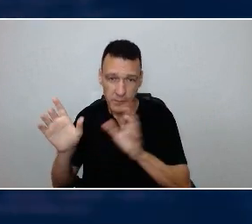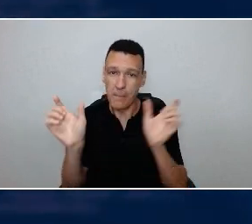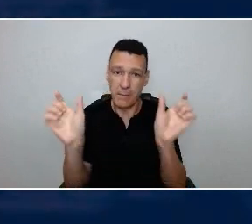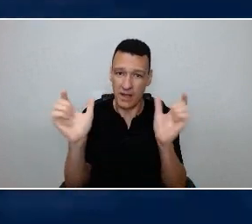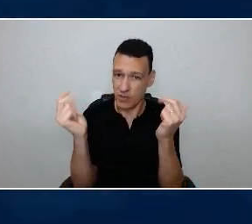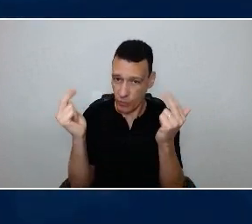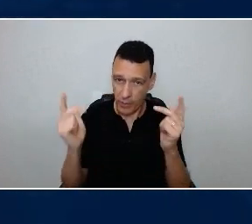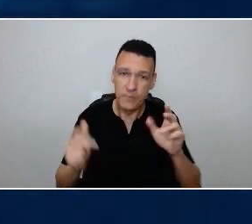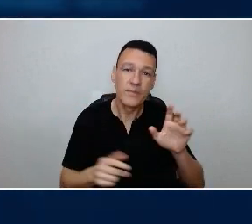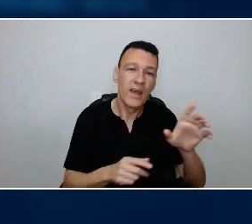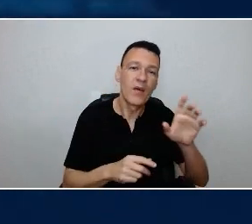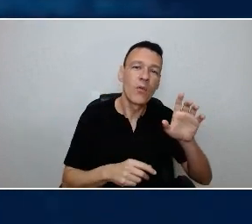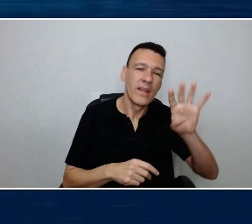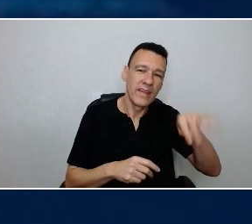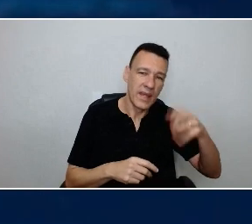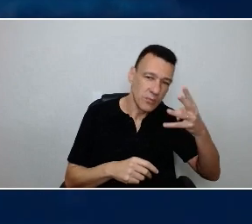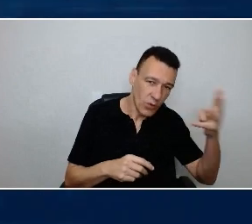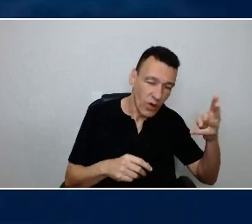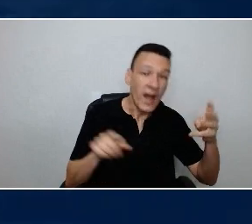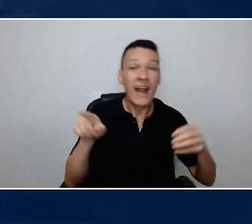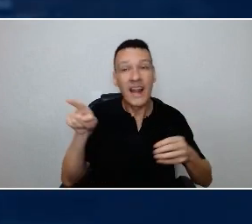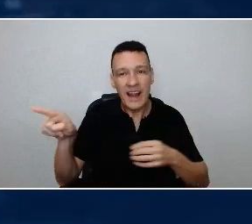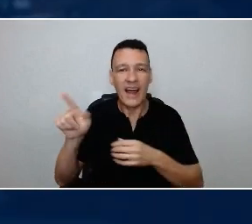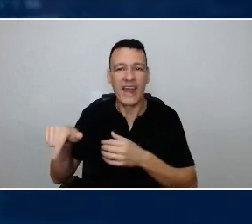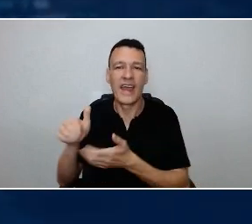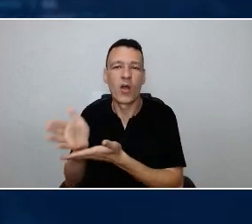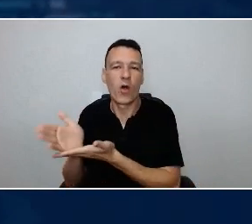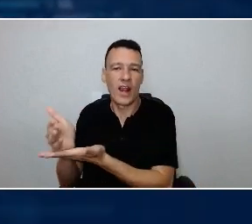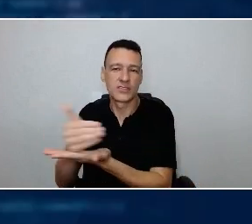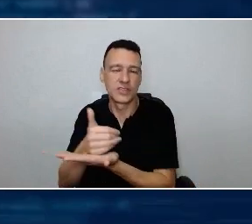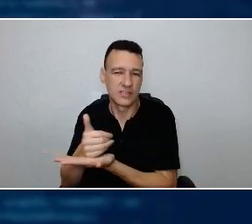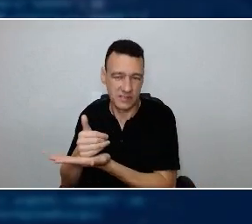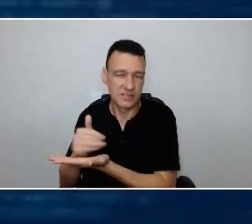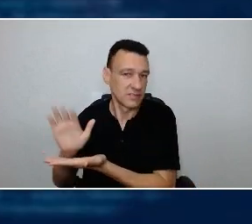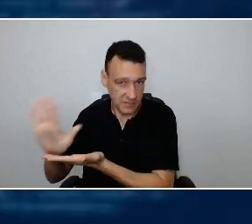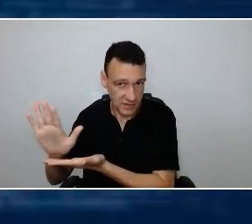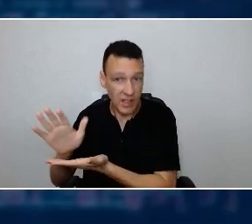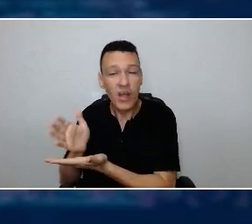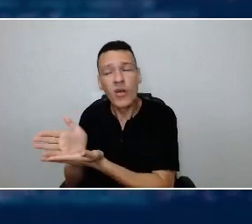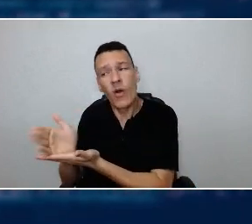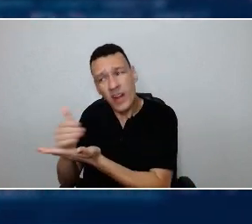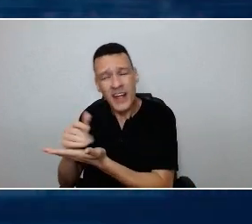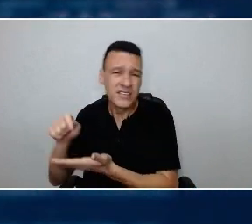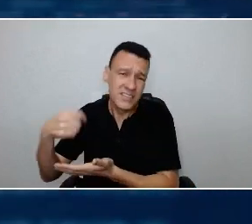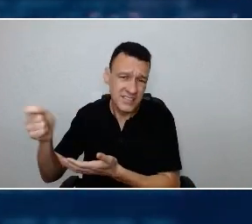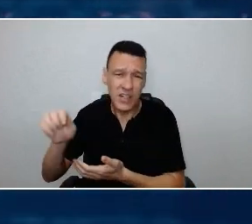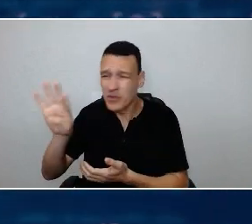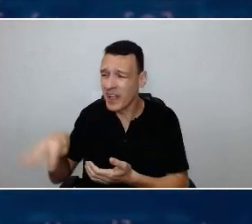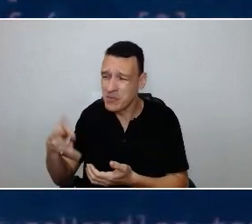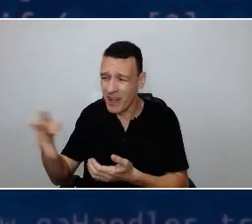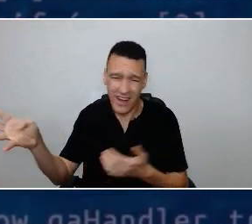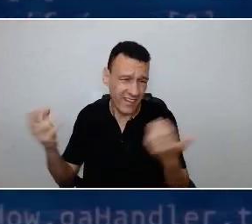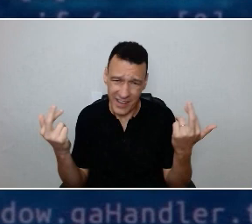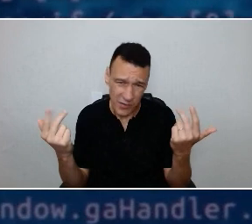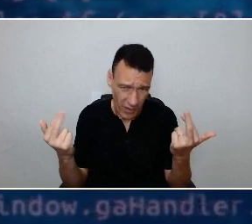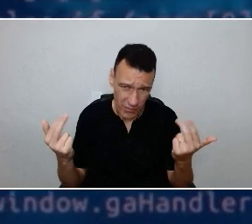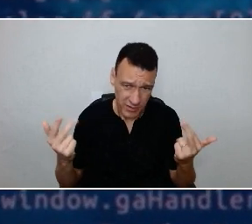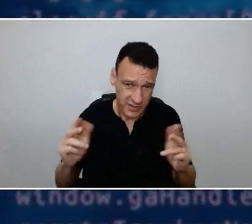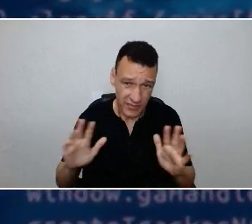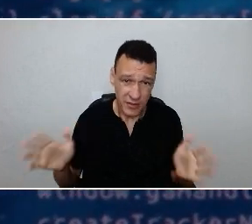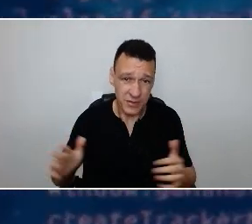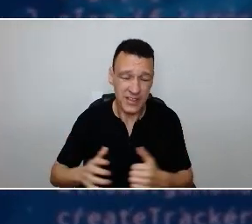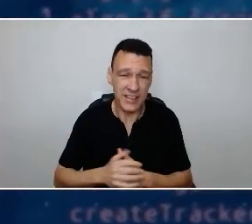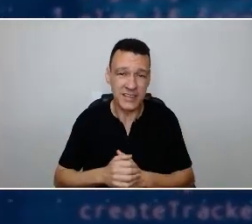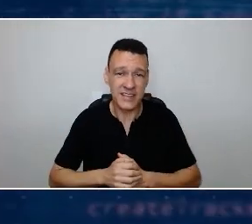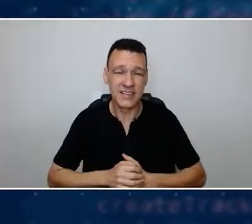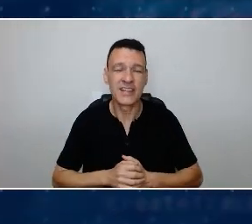isso mas basicamente Quando eu falar collections então podem entender como tabelas e tá tudo bem a gente segue assim rows a